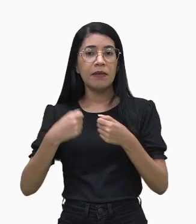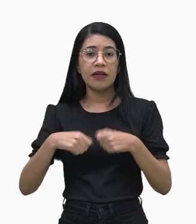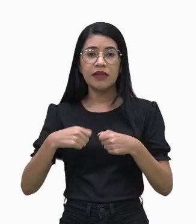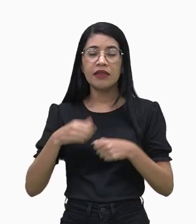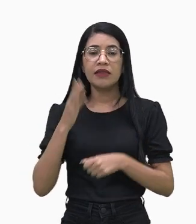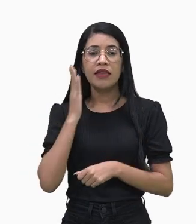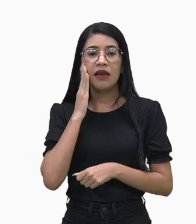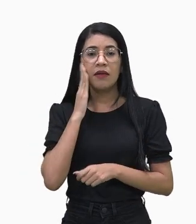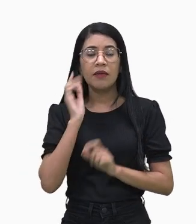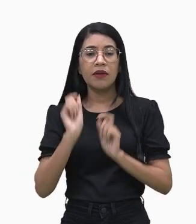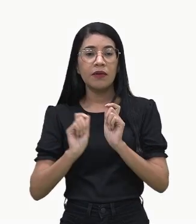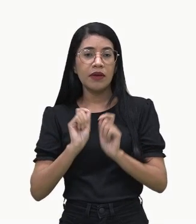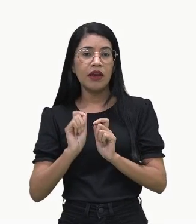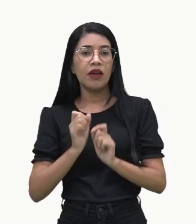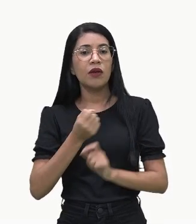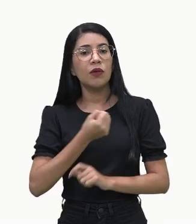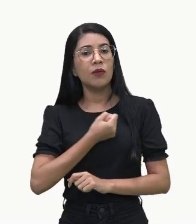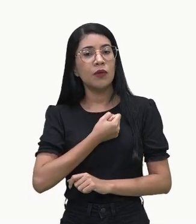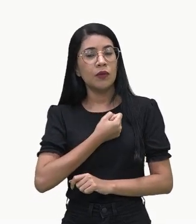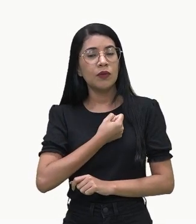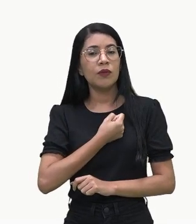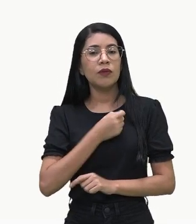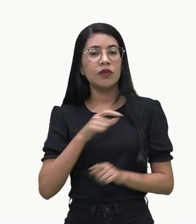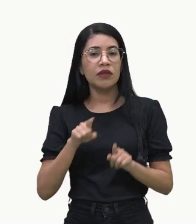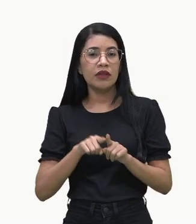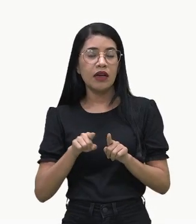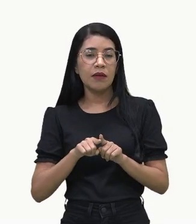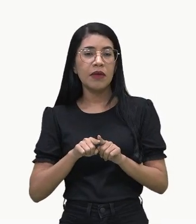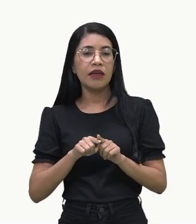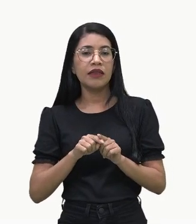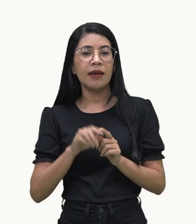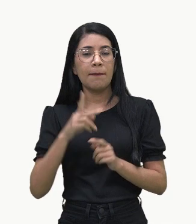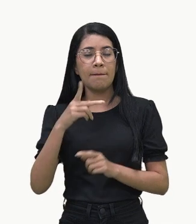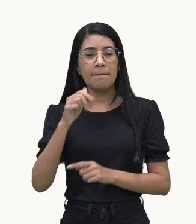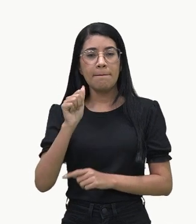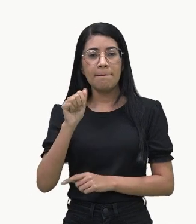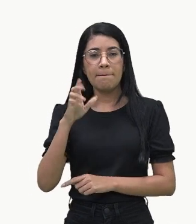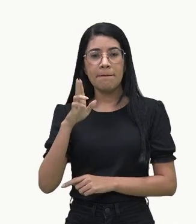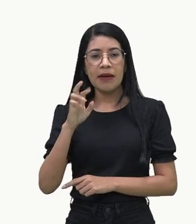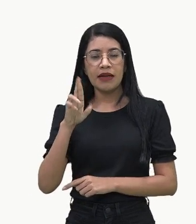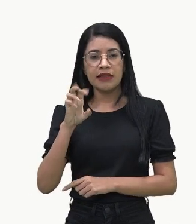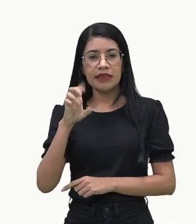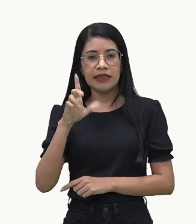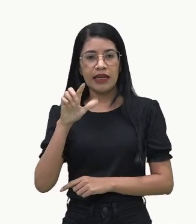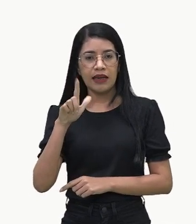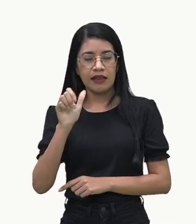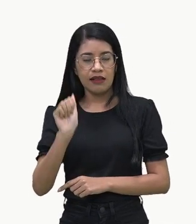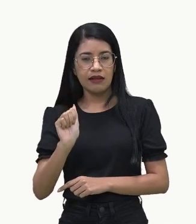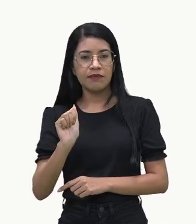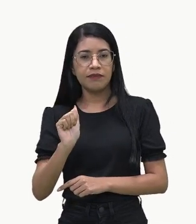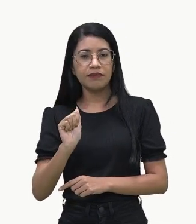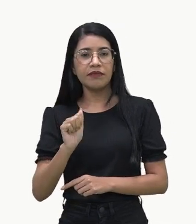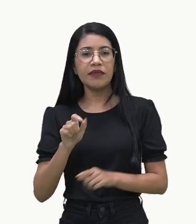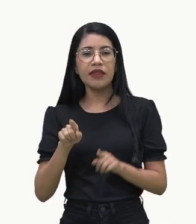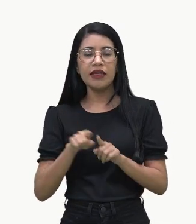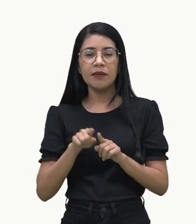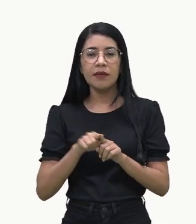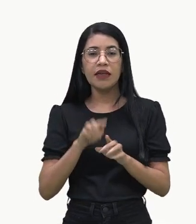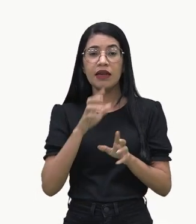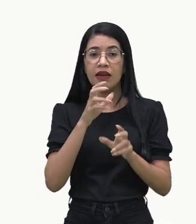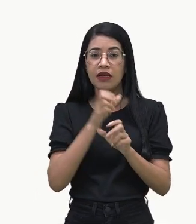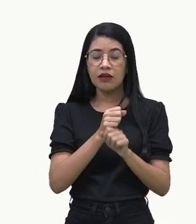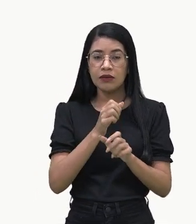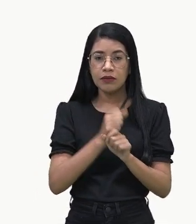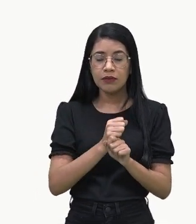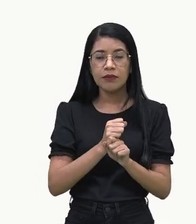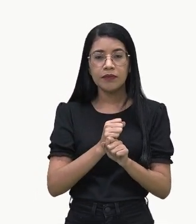saber que os números chamados são chamados de parcelas. O resultado de soma, não é?